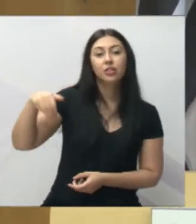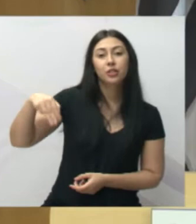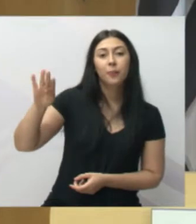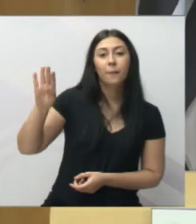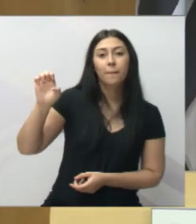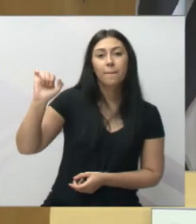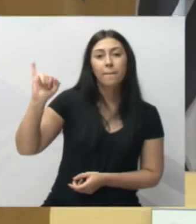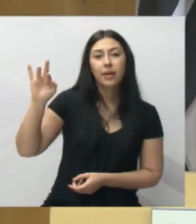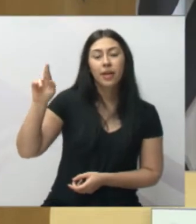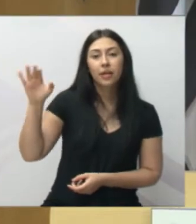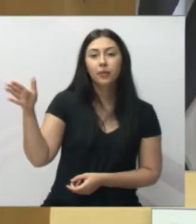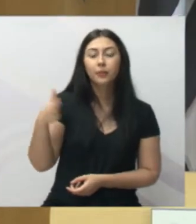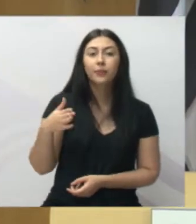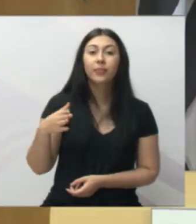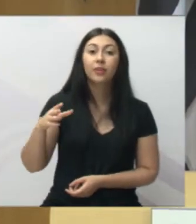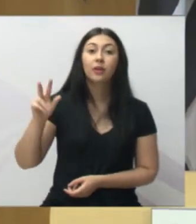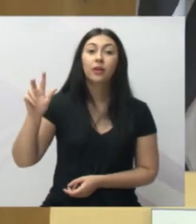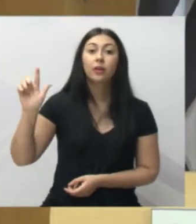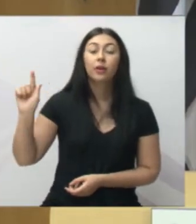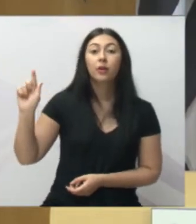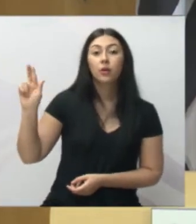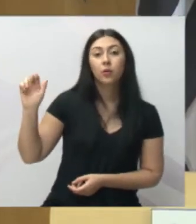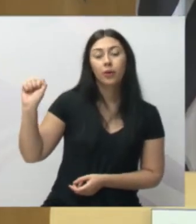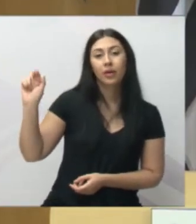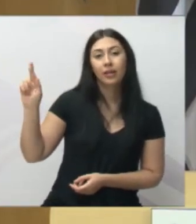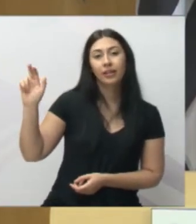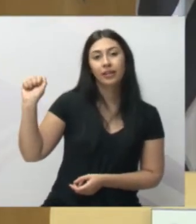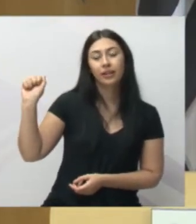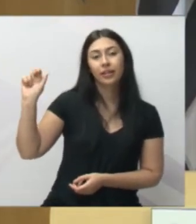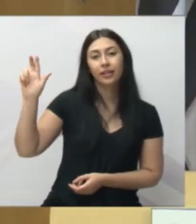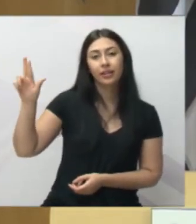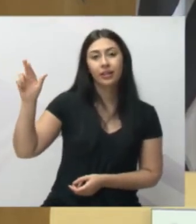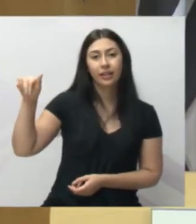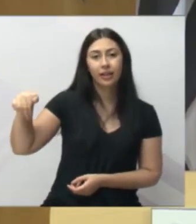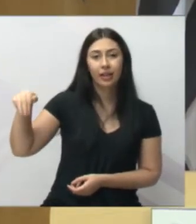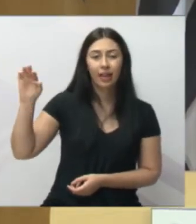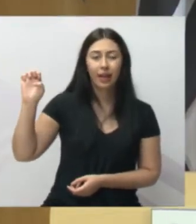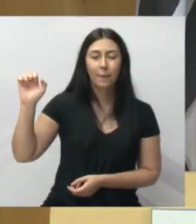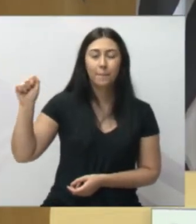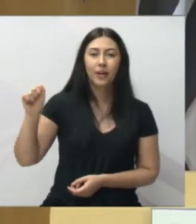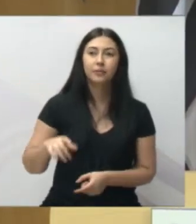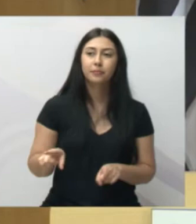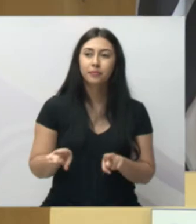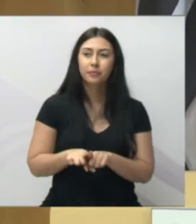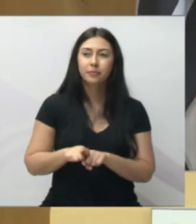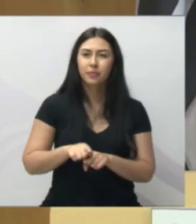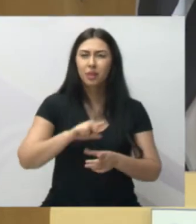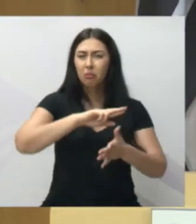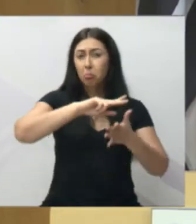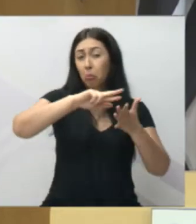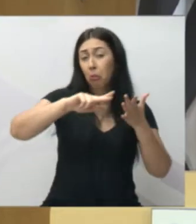Guararema, Santa Branca, Santa Isabel e Igaratá.